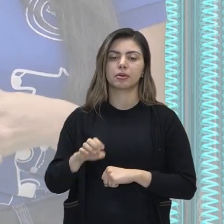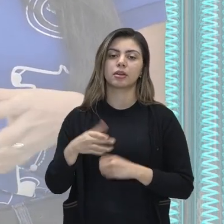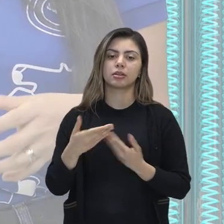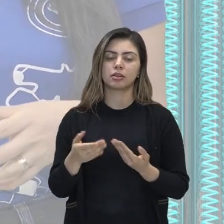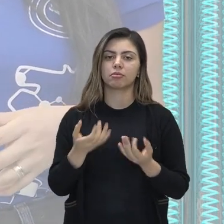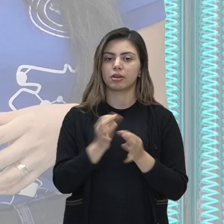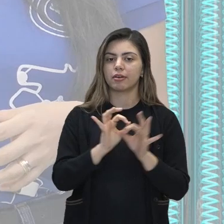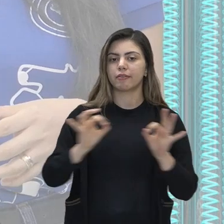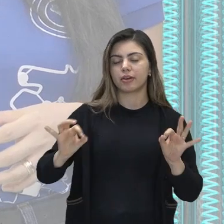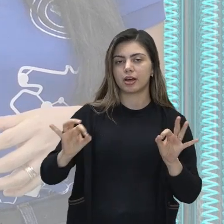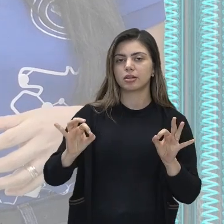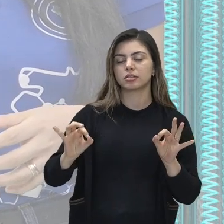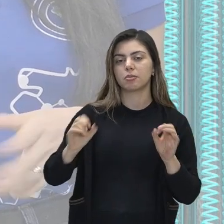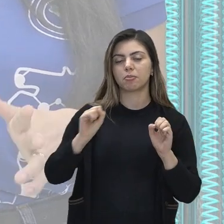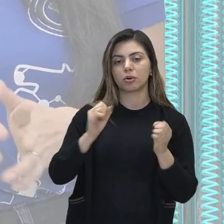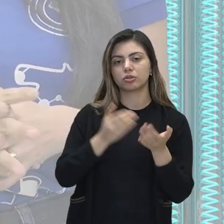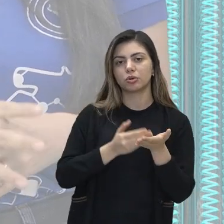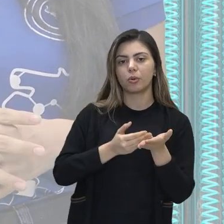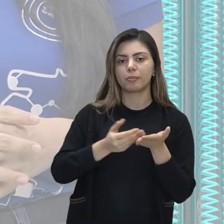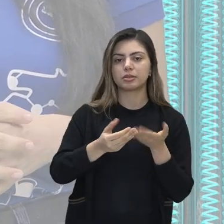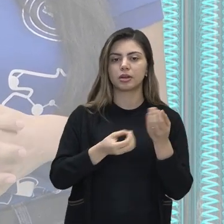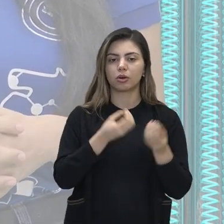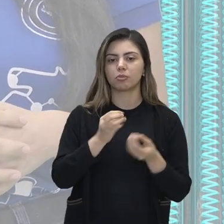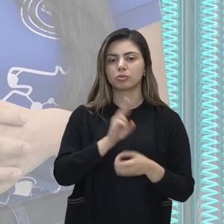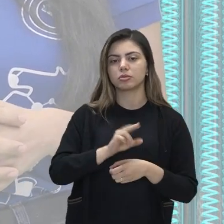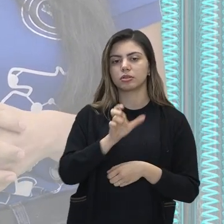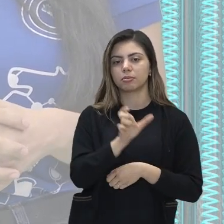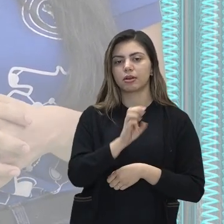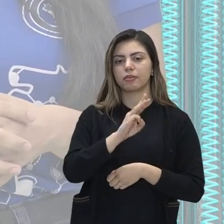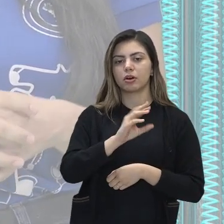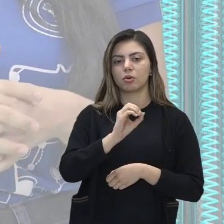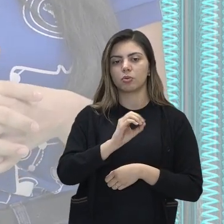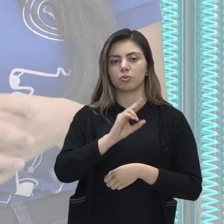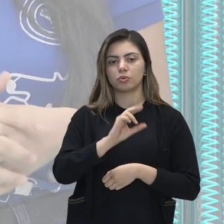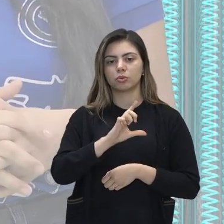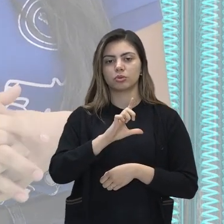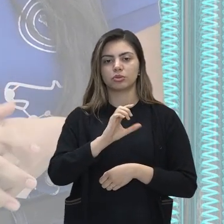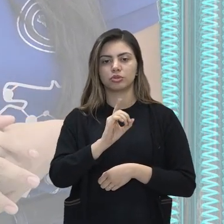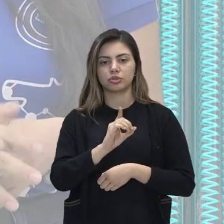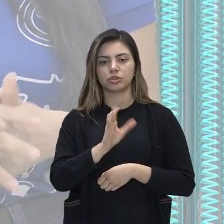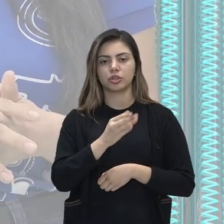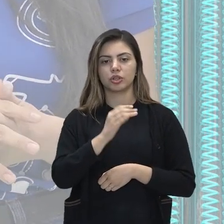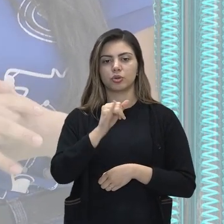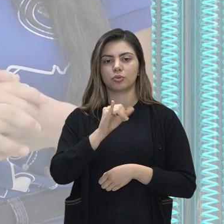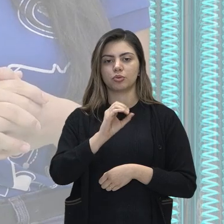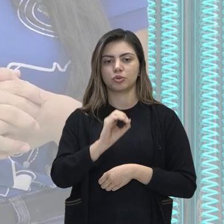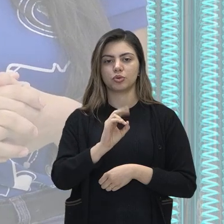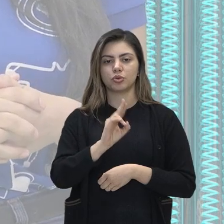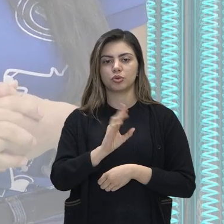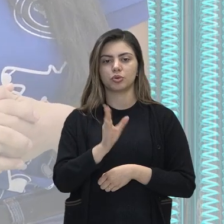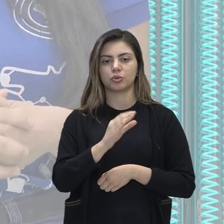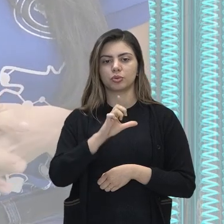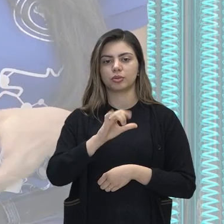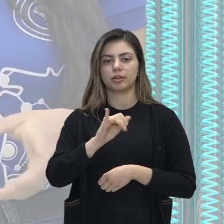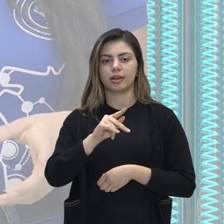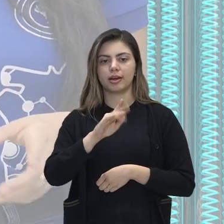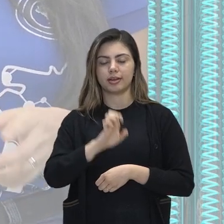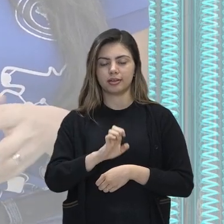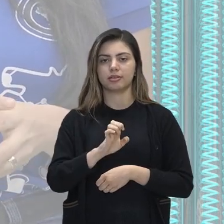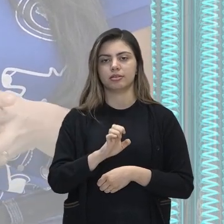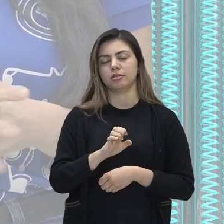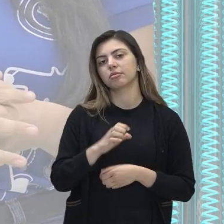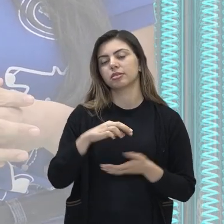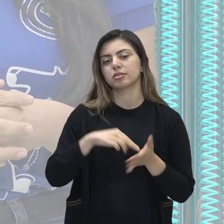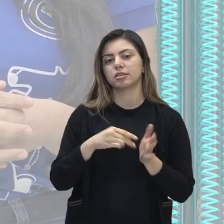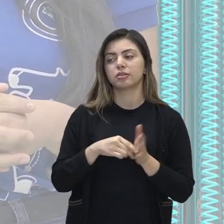que significa você gostaria, né? E aí tá dizendo, would you like some coffee? Você gostaria de um pouco de café? E aí, can